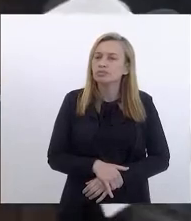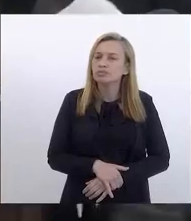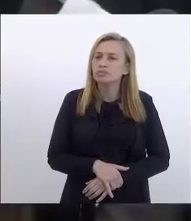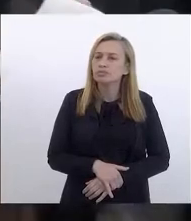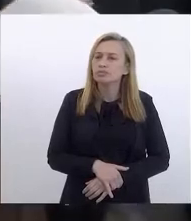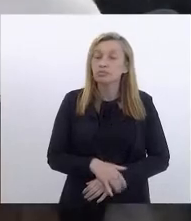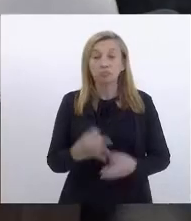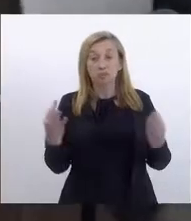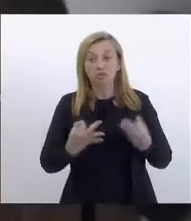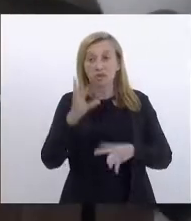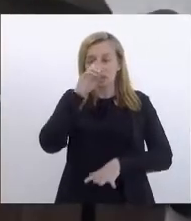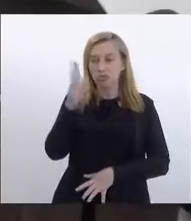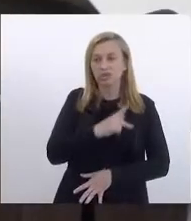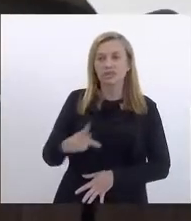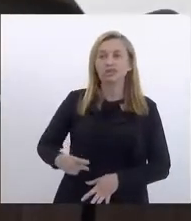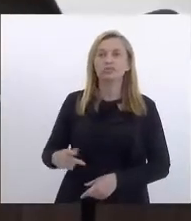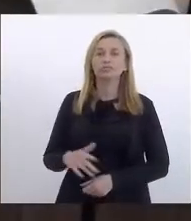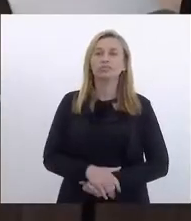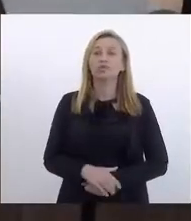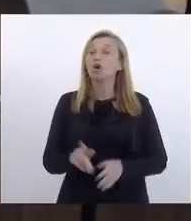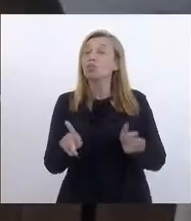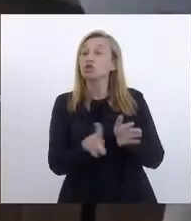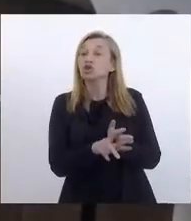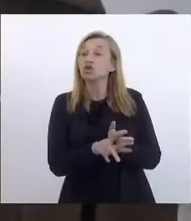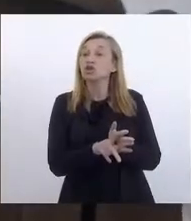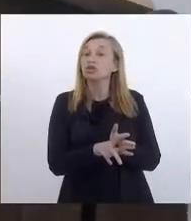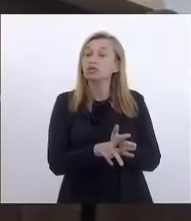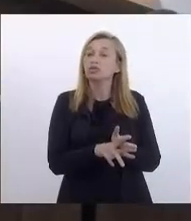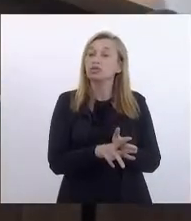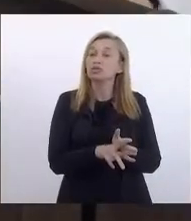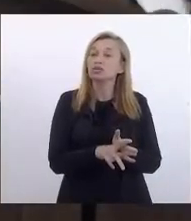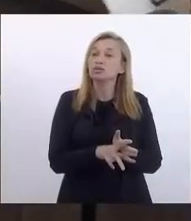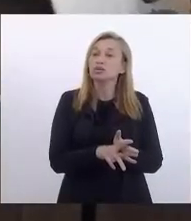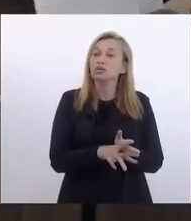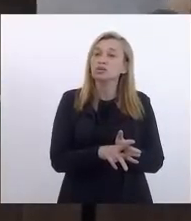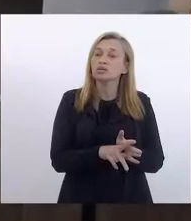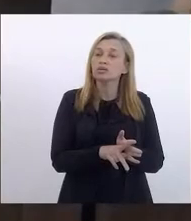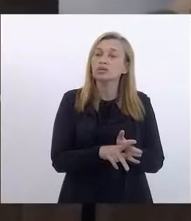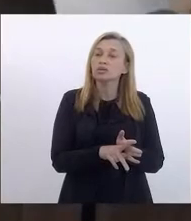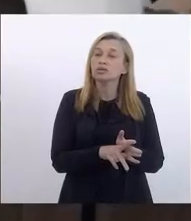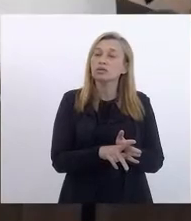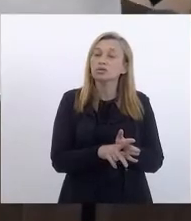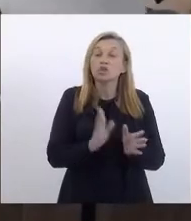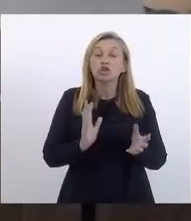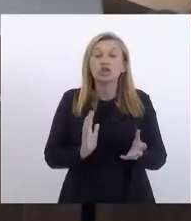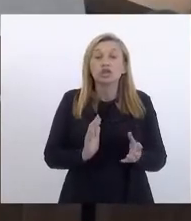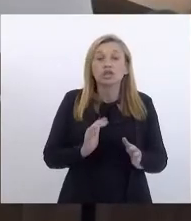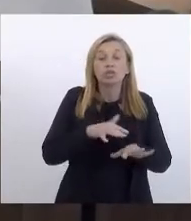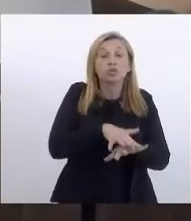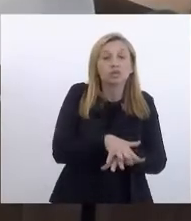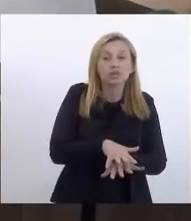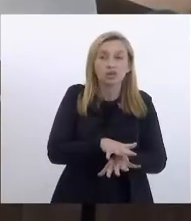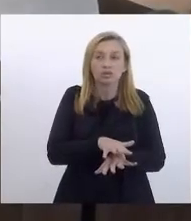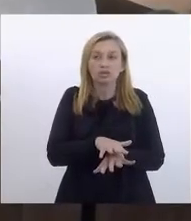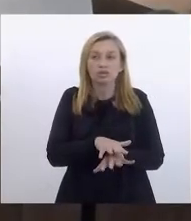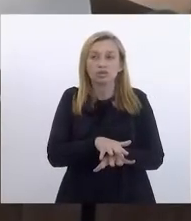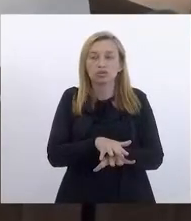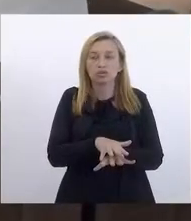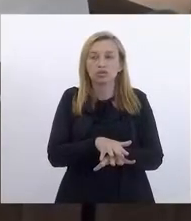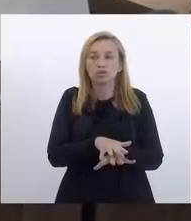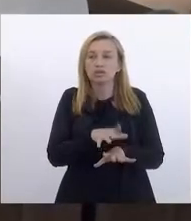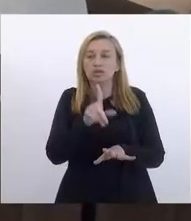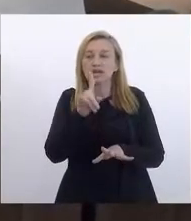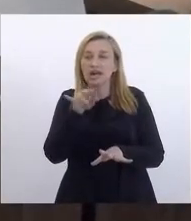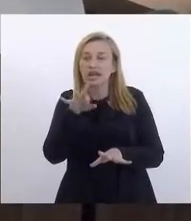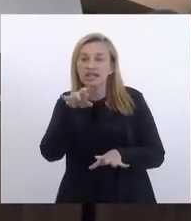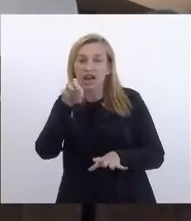Perfeito, senhor presidente. projeto trata da inclusão no calendário oficial